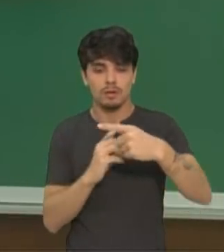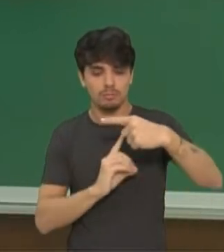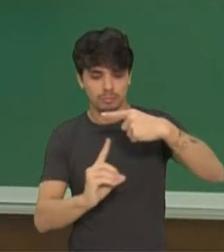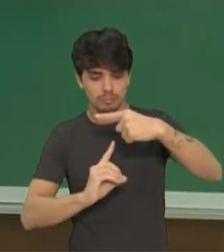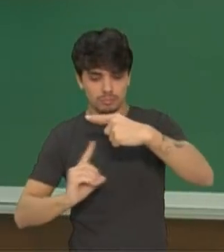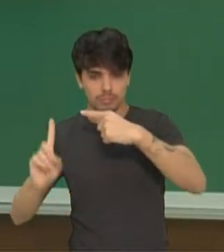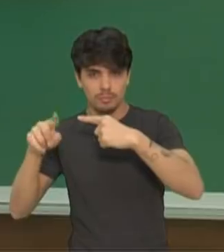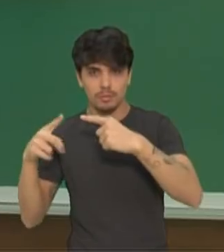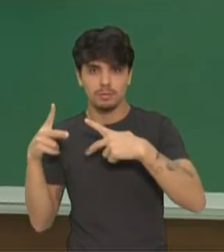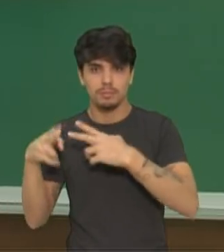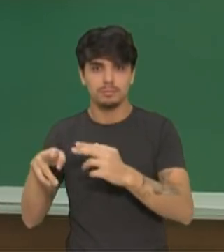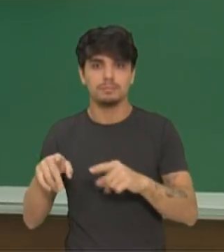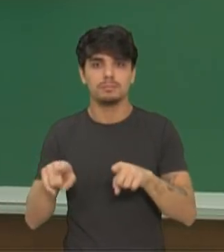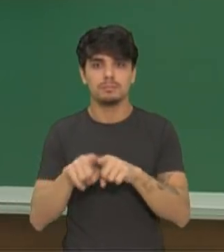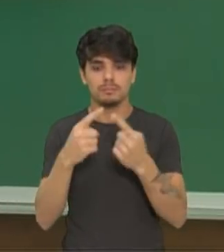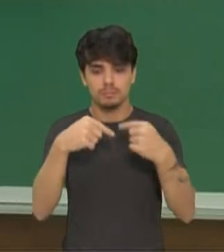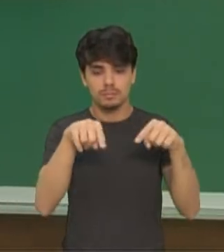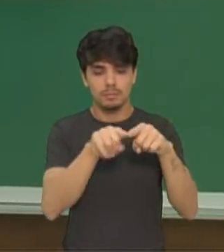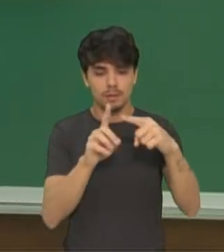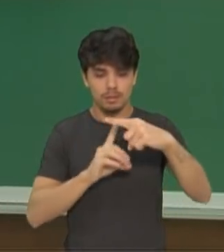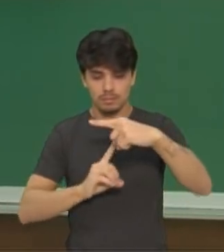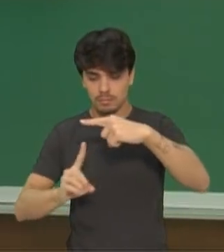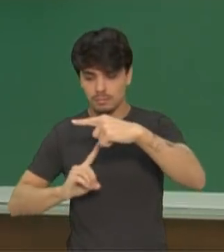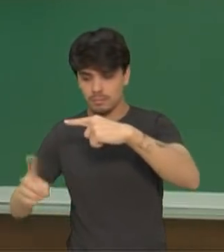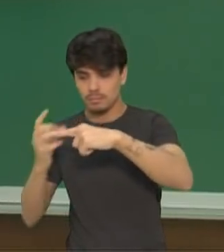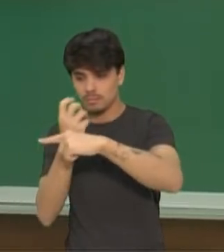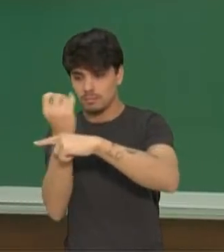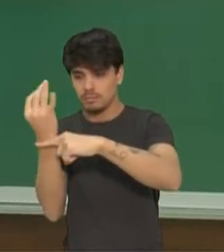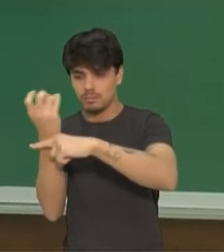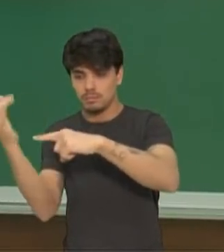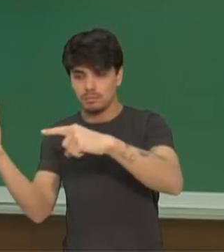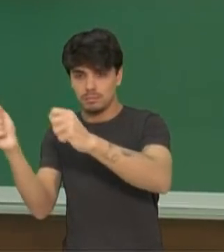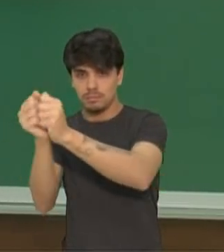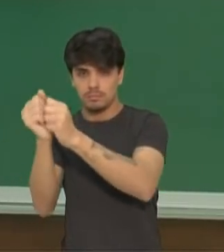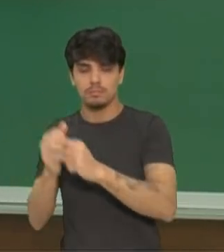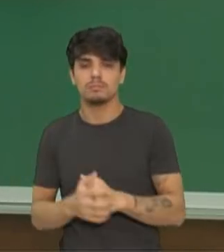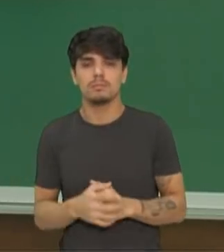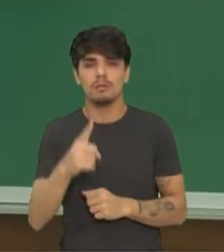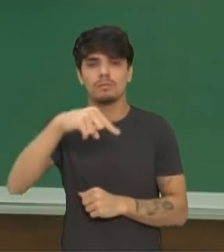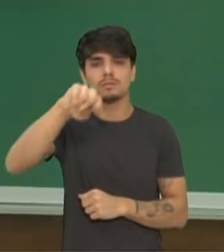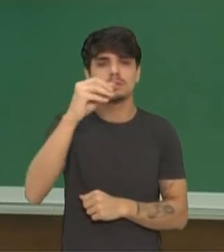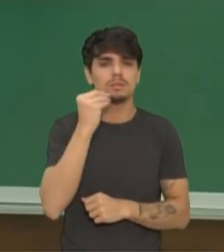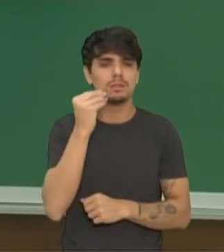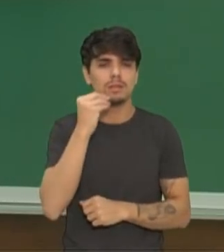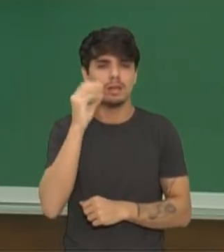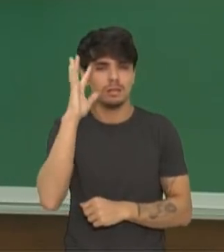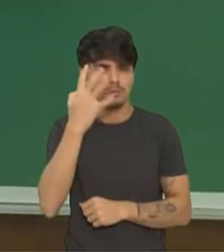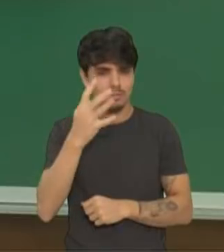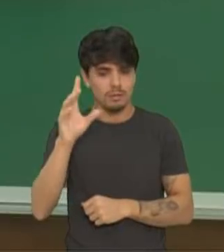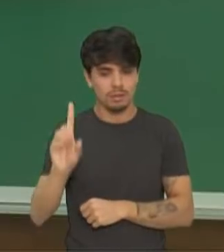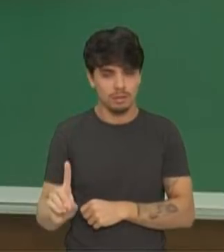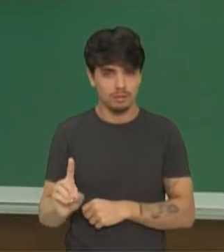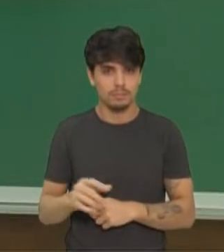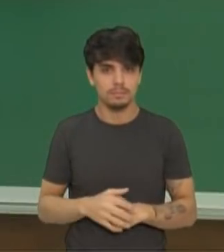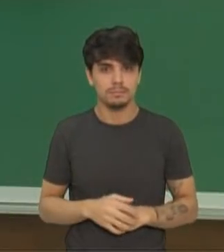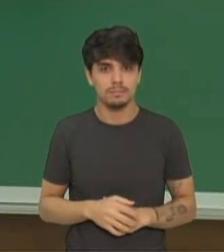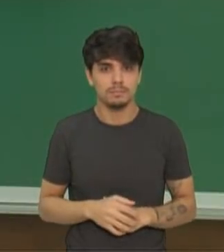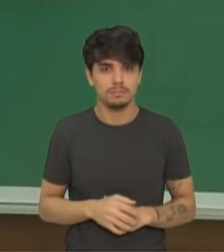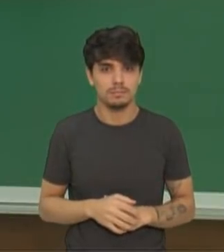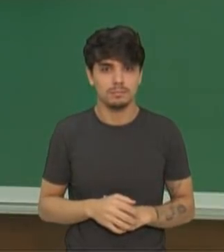Repete o denominador e junta os numeradores. E vocês, tentaram resolver a D